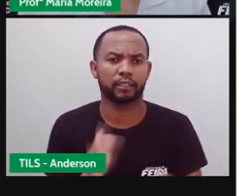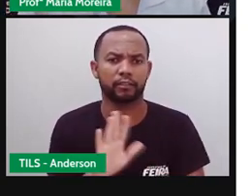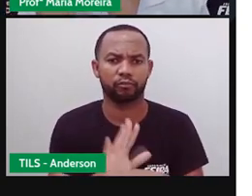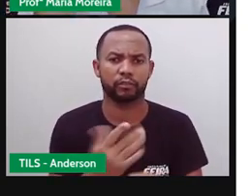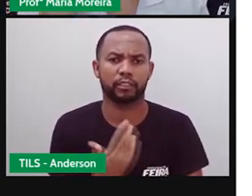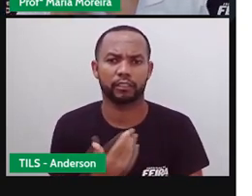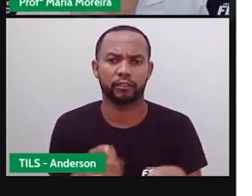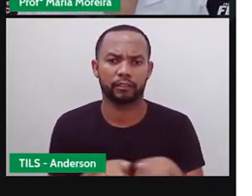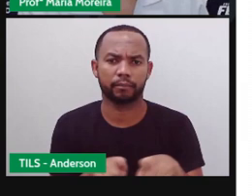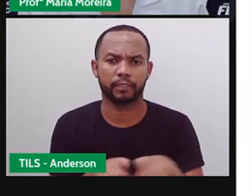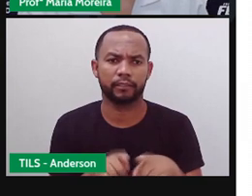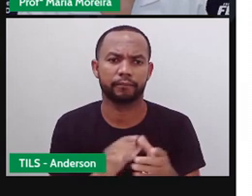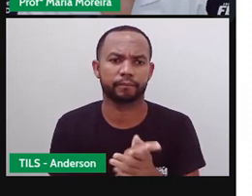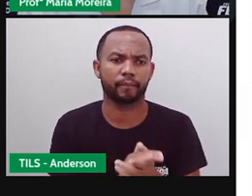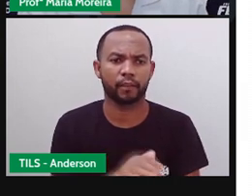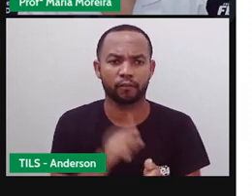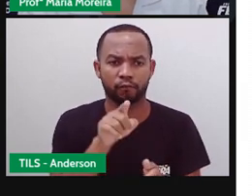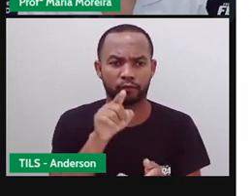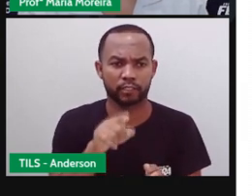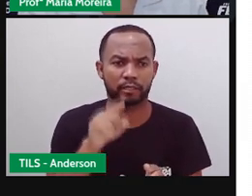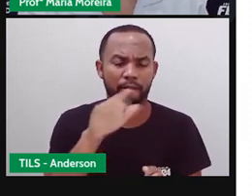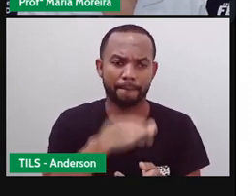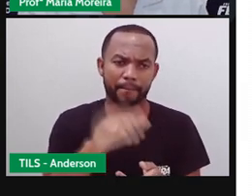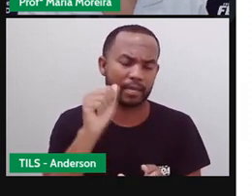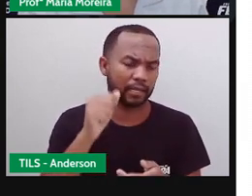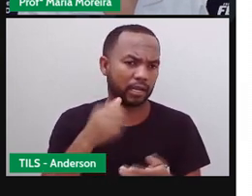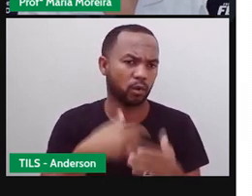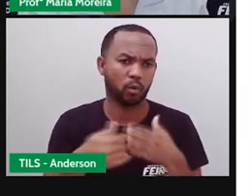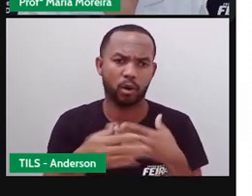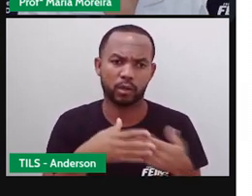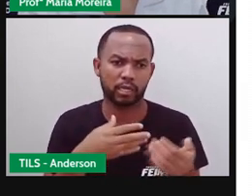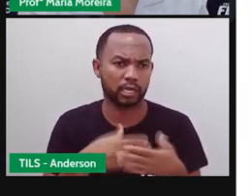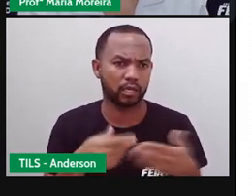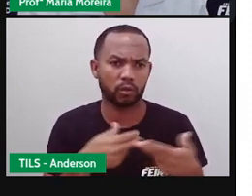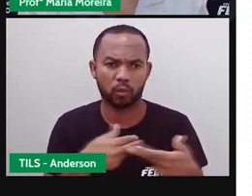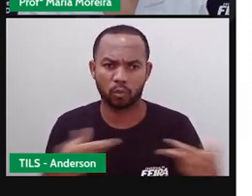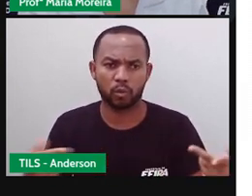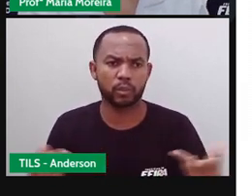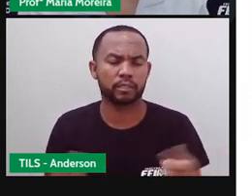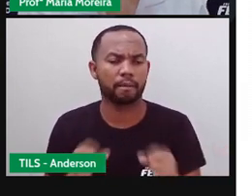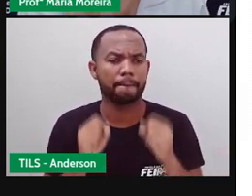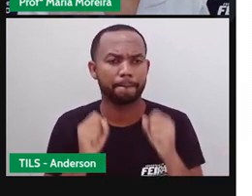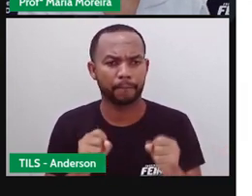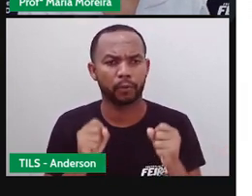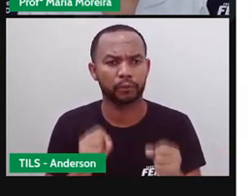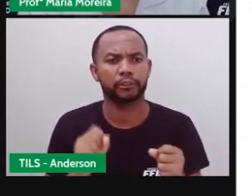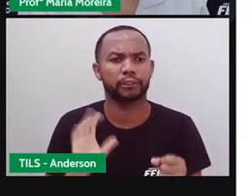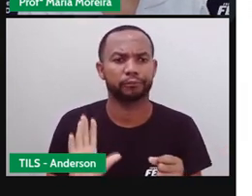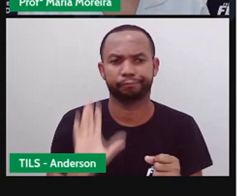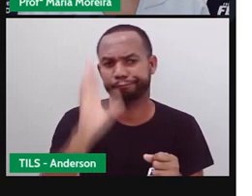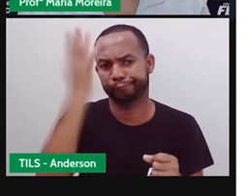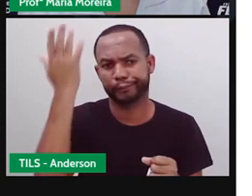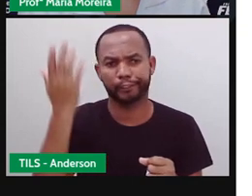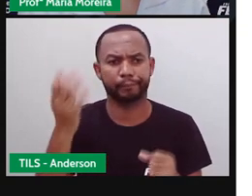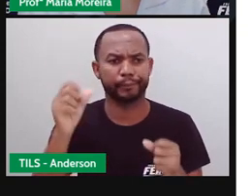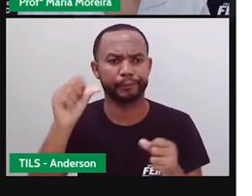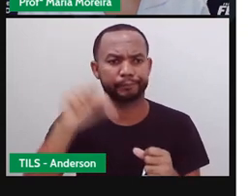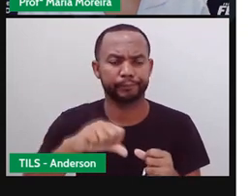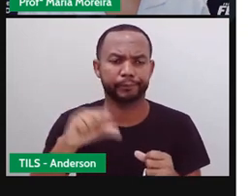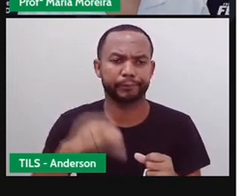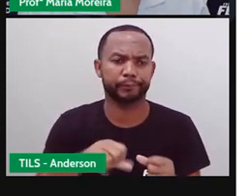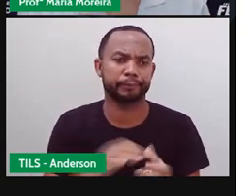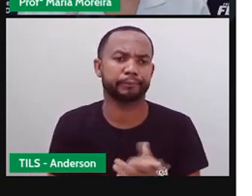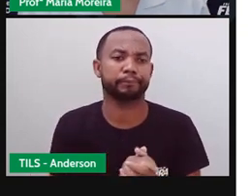de outro e a partir do momento que você tira alguma coisa dessa cadeia alimentar você tira um desses desses